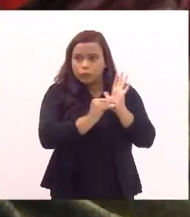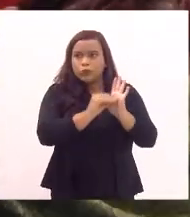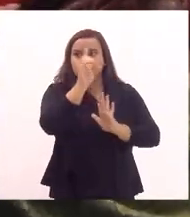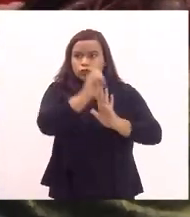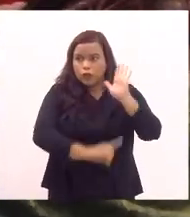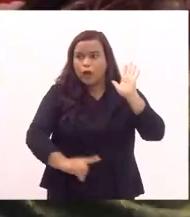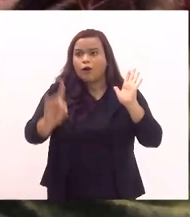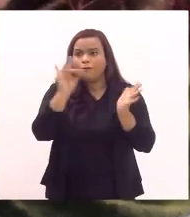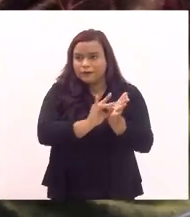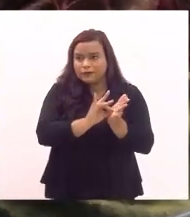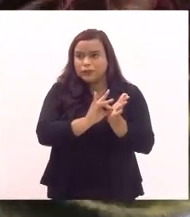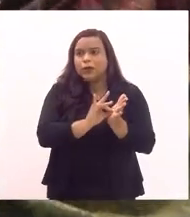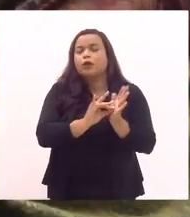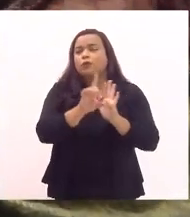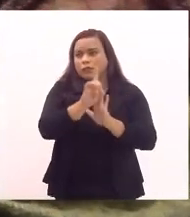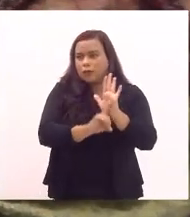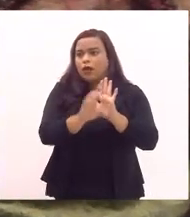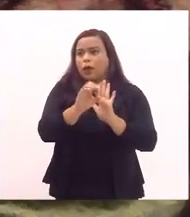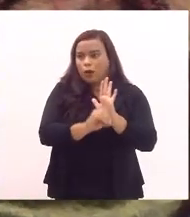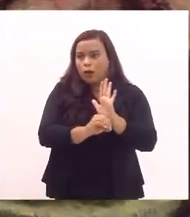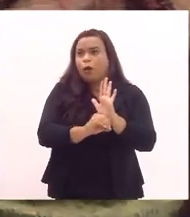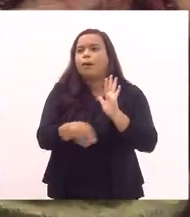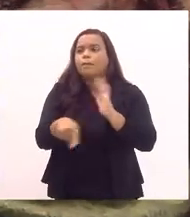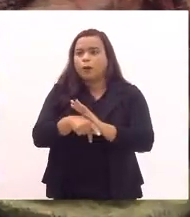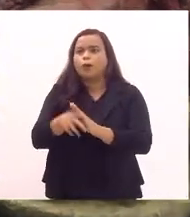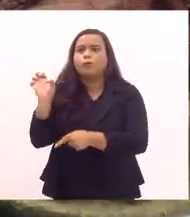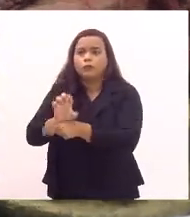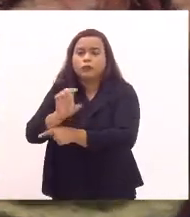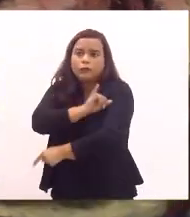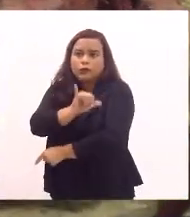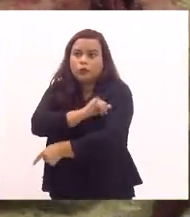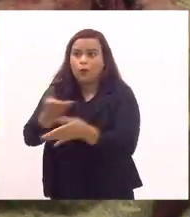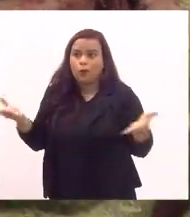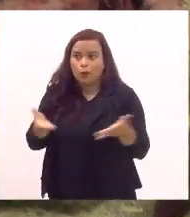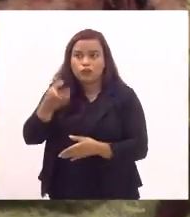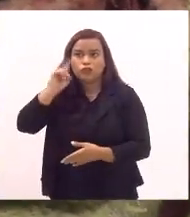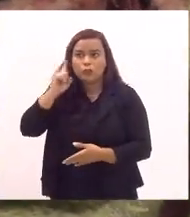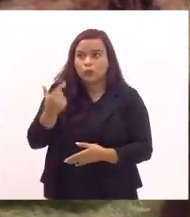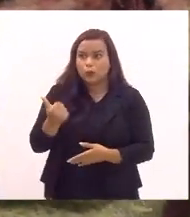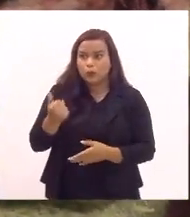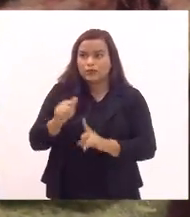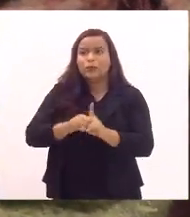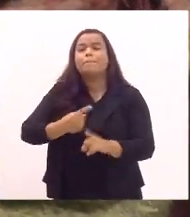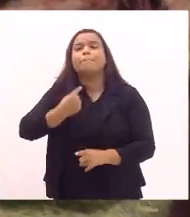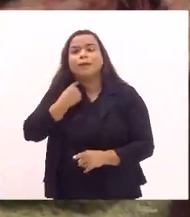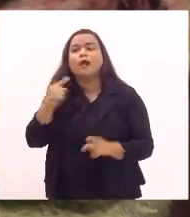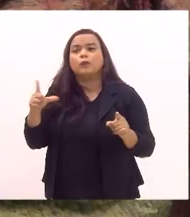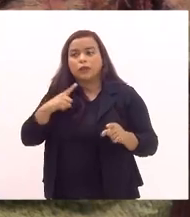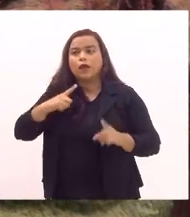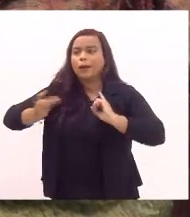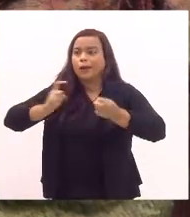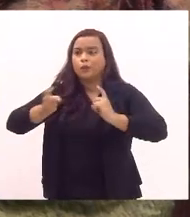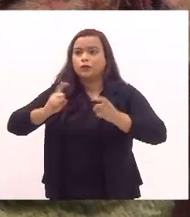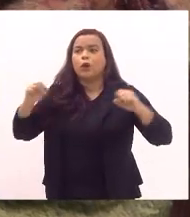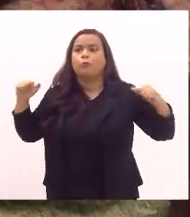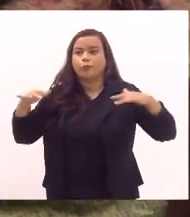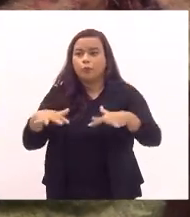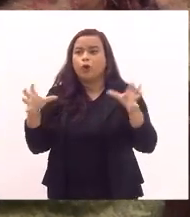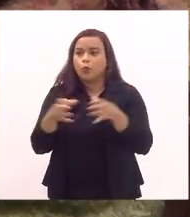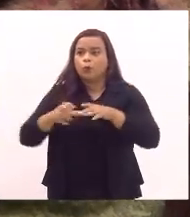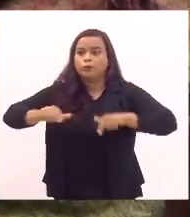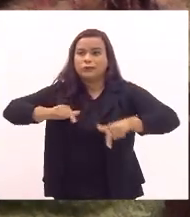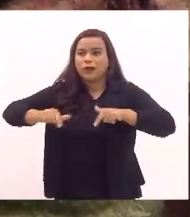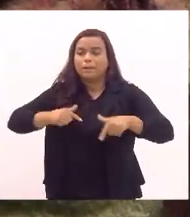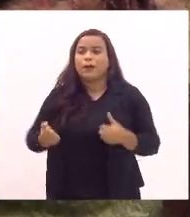Diário Oficial do Estado do Rio de Janeiro porque no dia de hoje 12 de maio realizamos essa reunião pública do grupo de trabalho